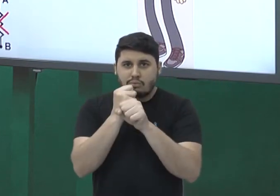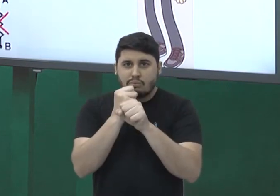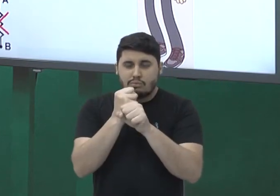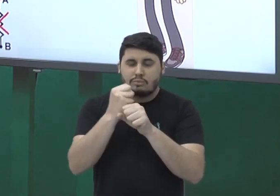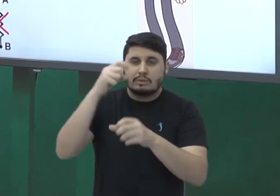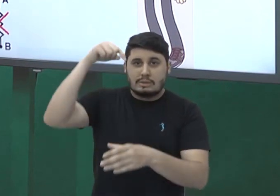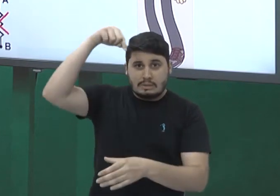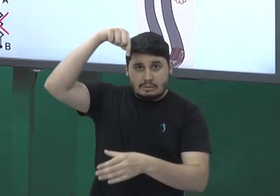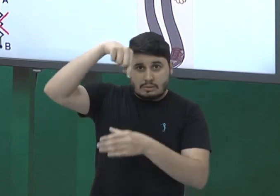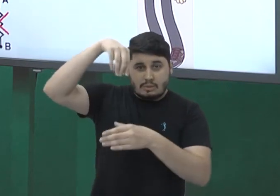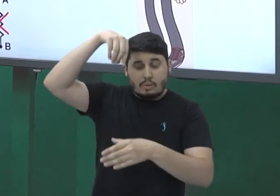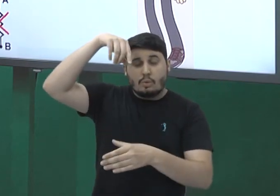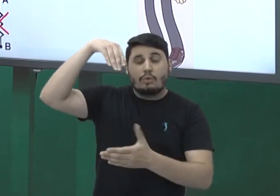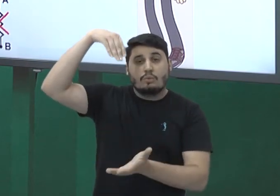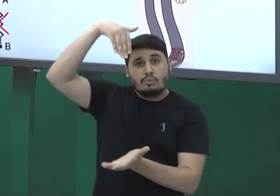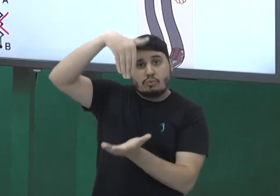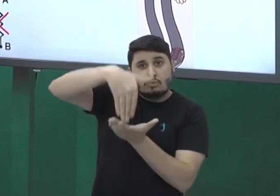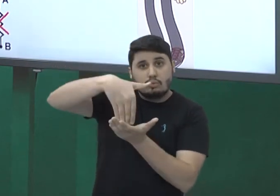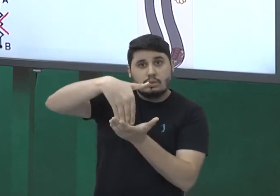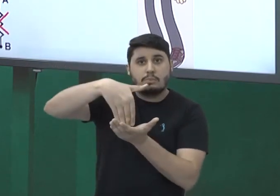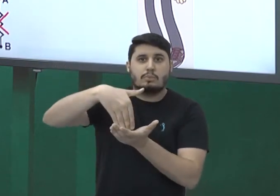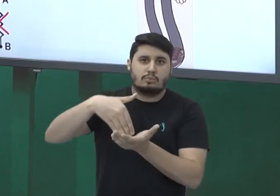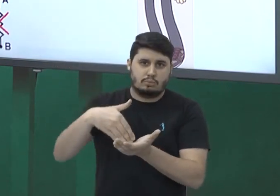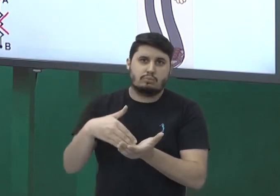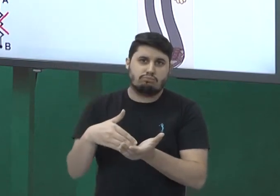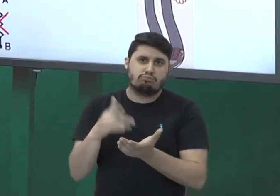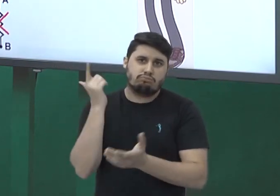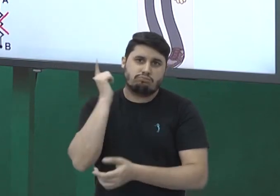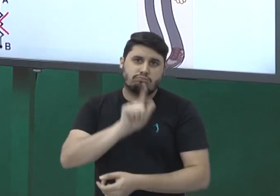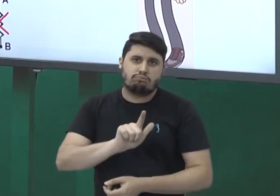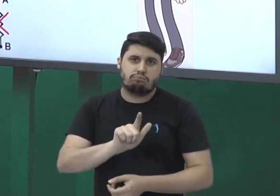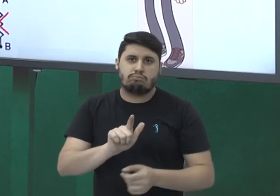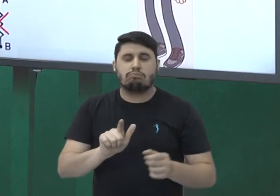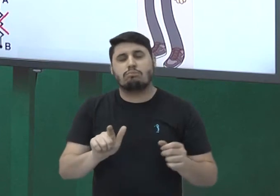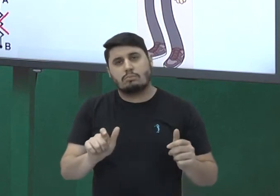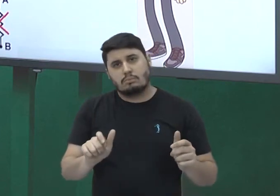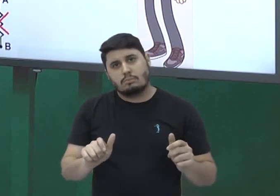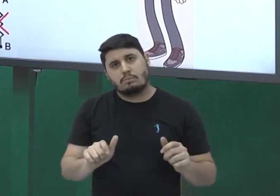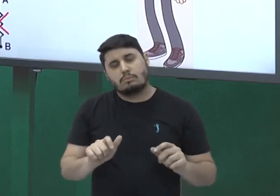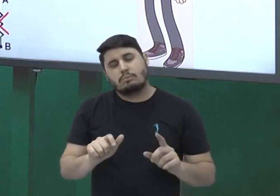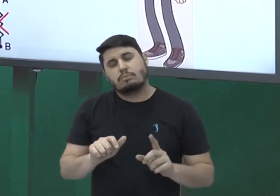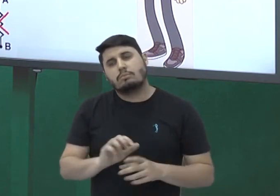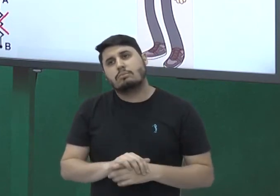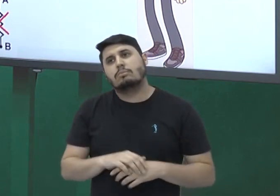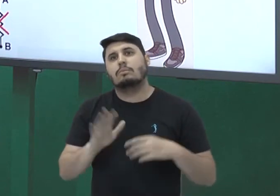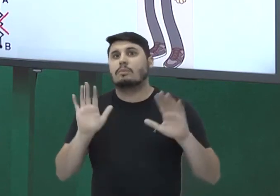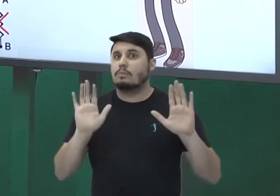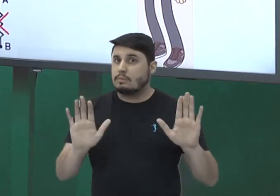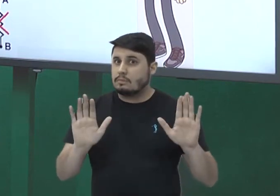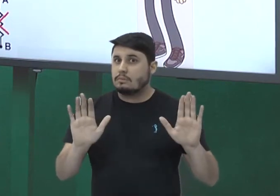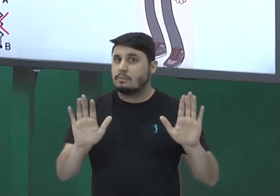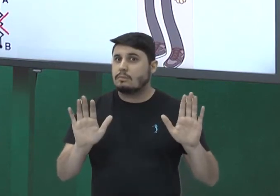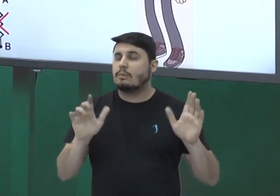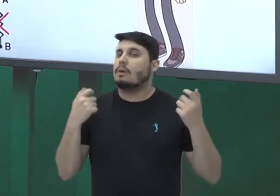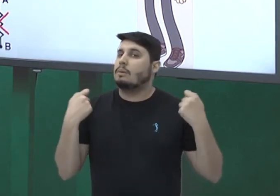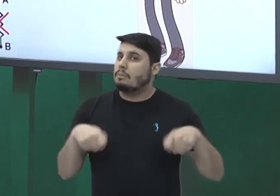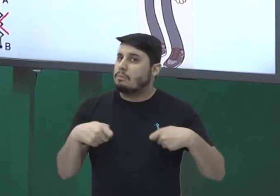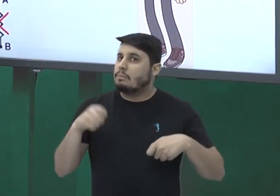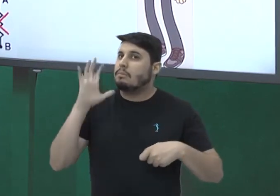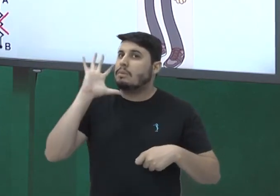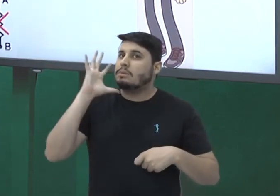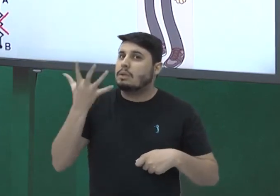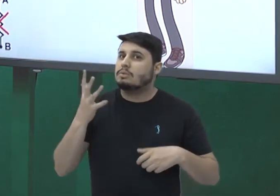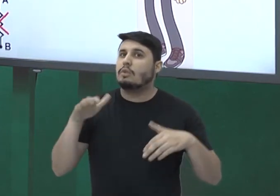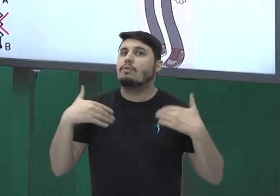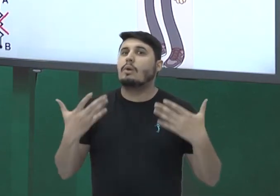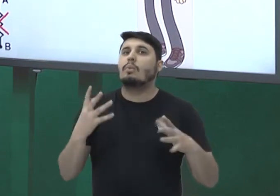resistor, tá? Então prestem atenção. Eu preciso resolver então esses resistores. Em qual ordem?